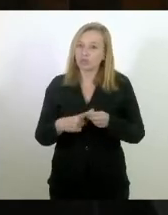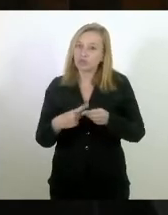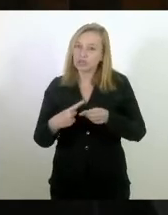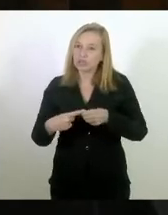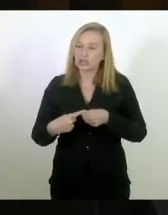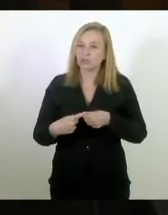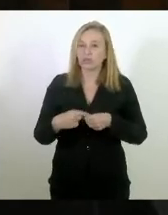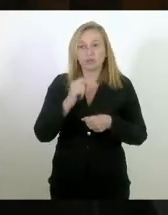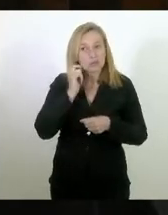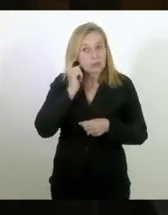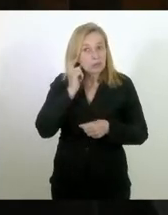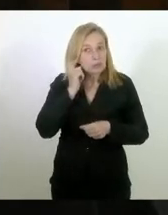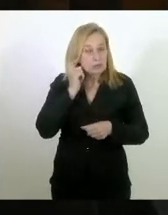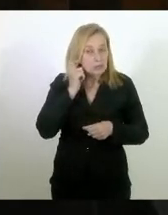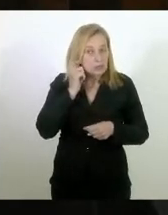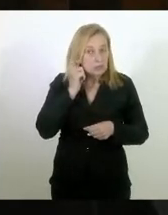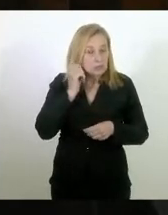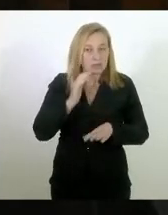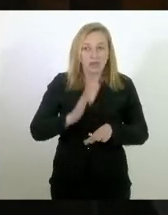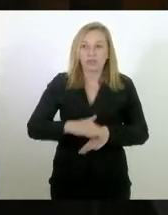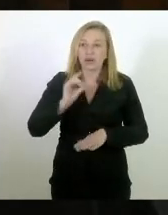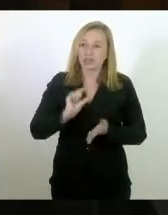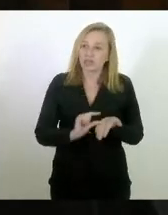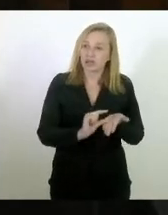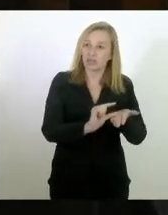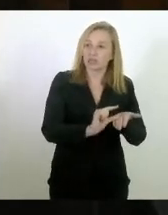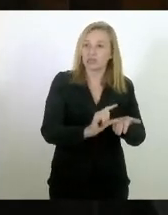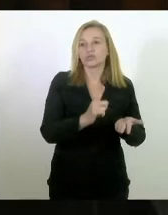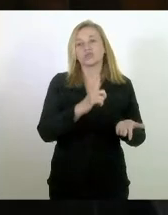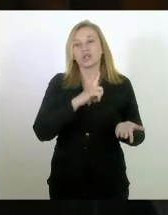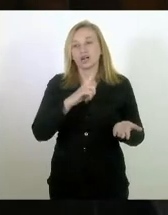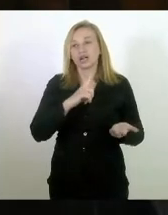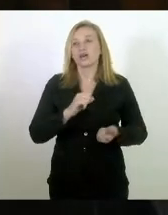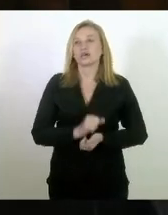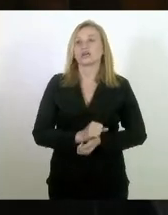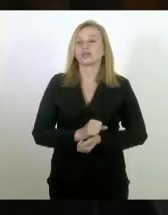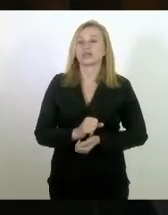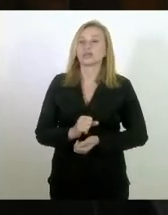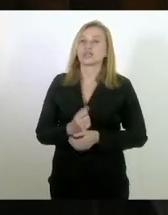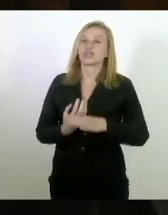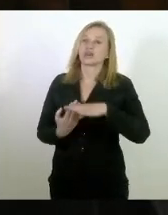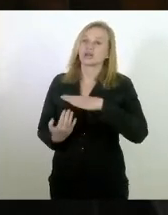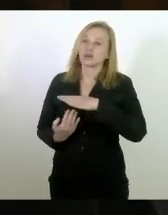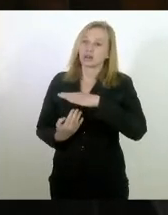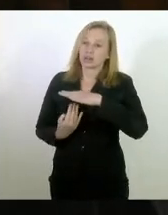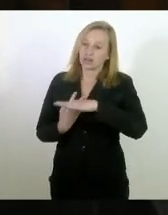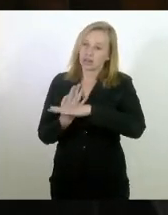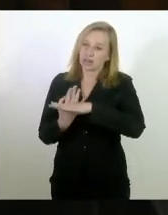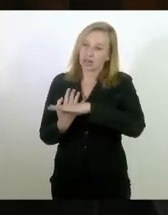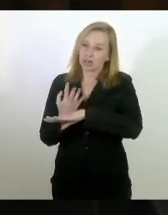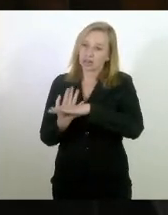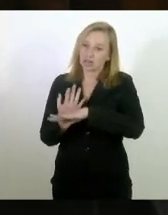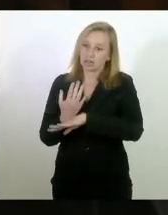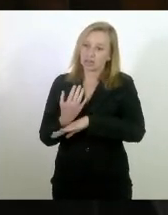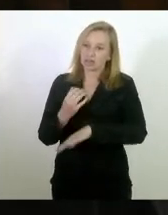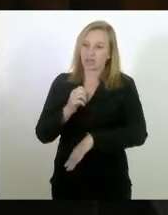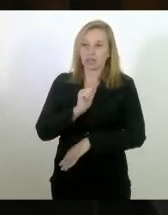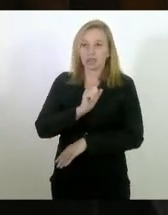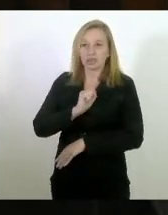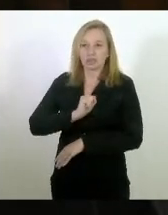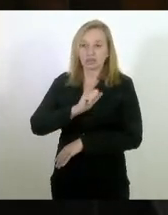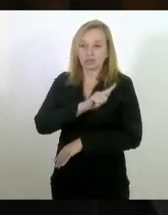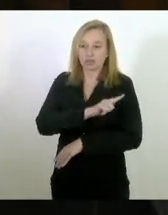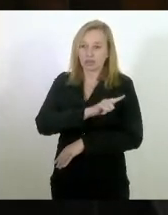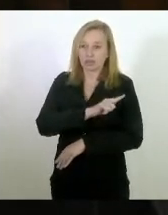que mais recursos ter alocada será Caxias e São Gonçalo com